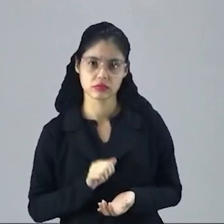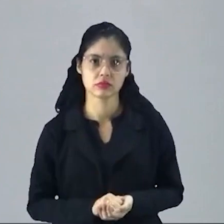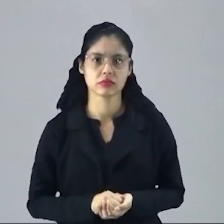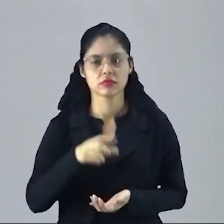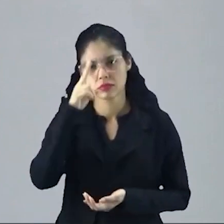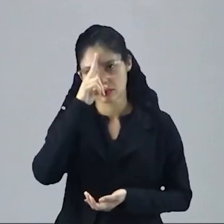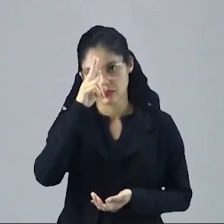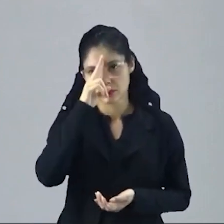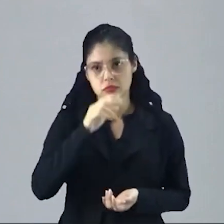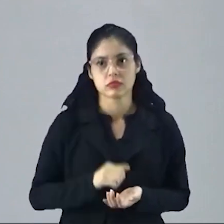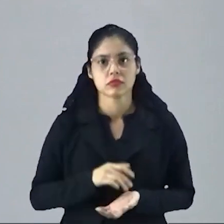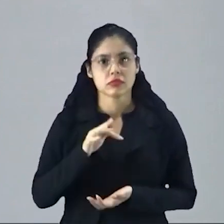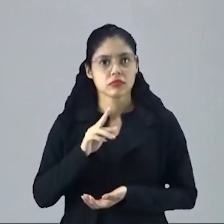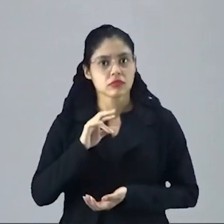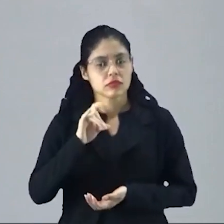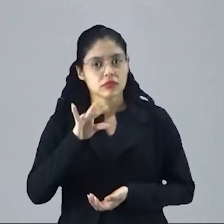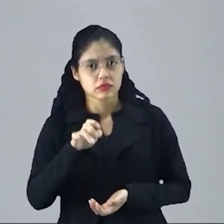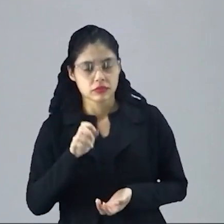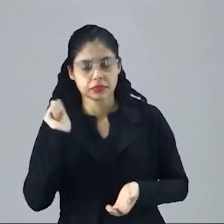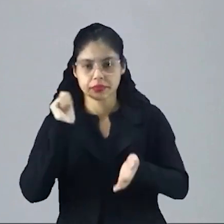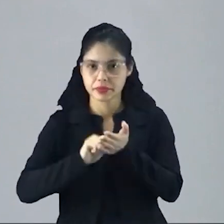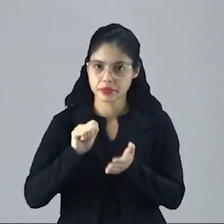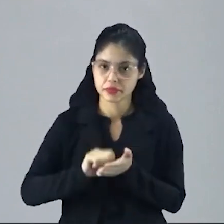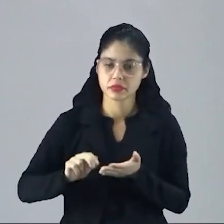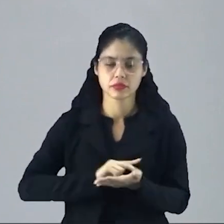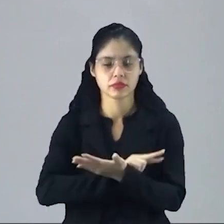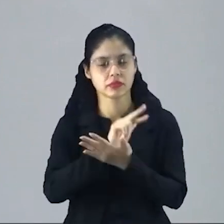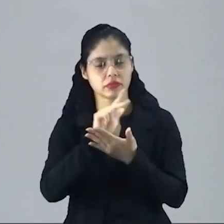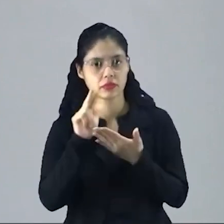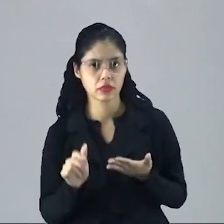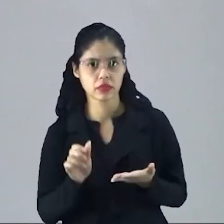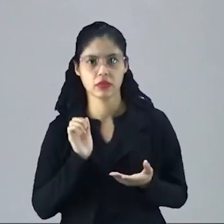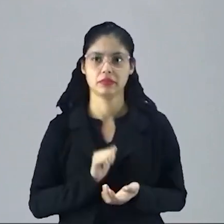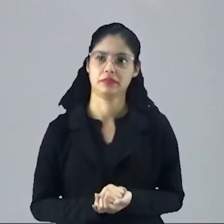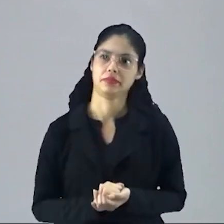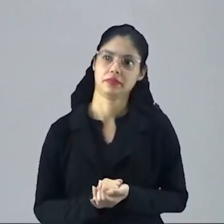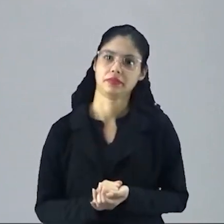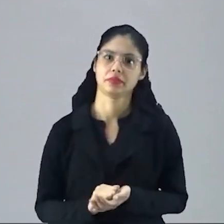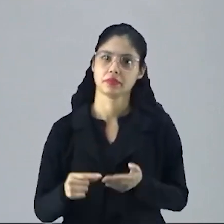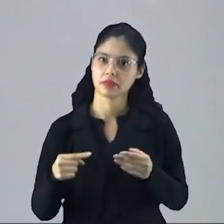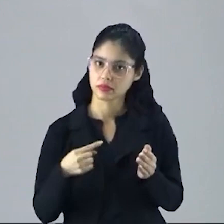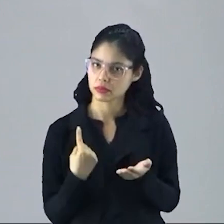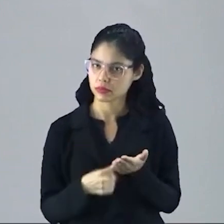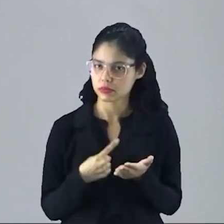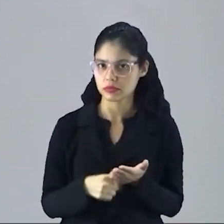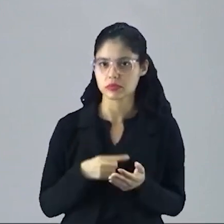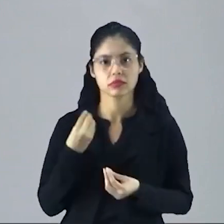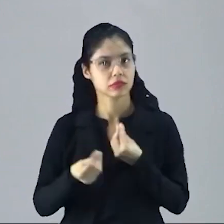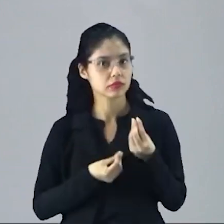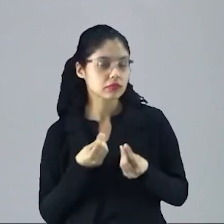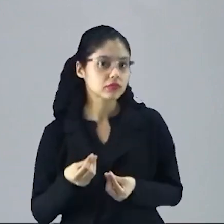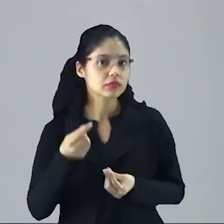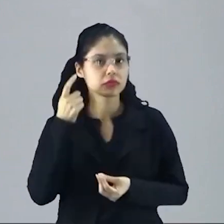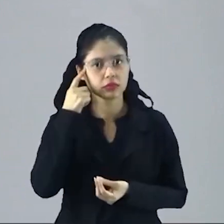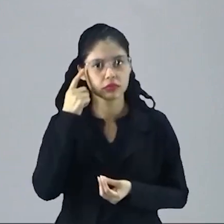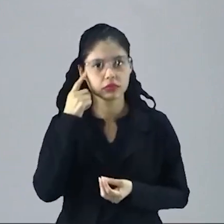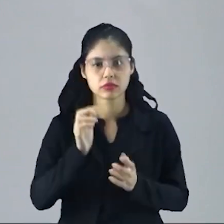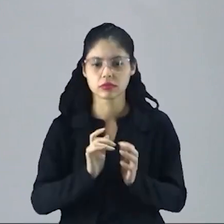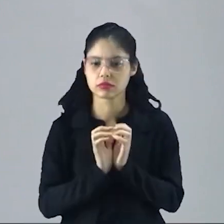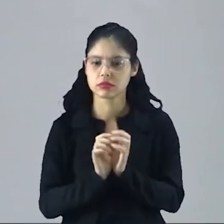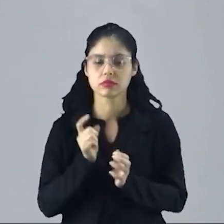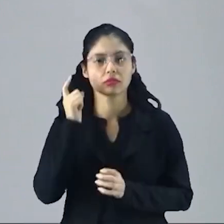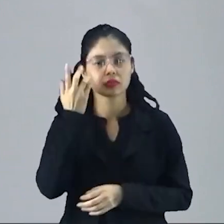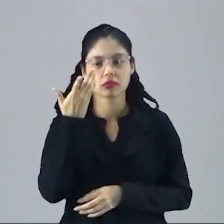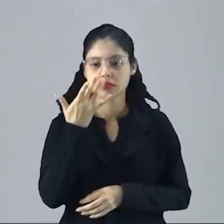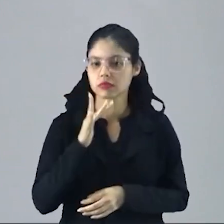nessa época Freud também estava escrevendo vários tratados sobre como funciona a mente humana, a